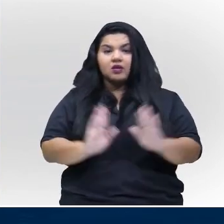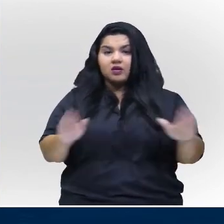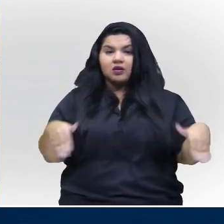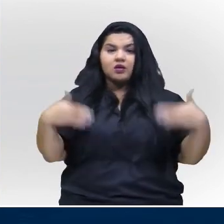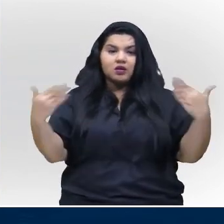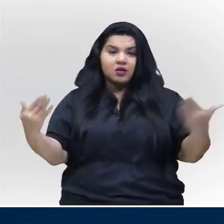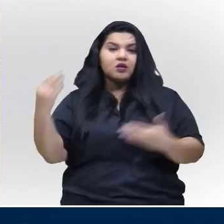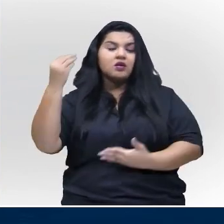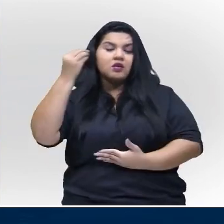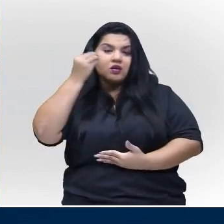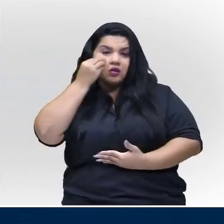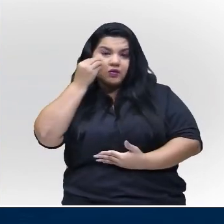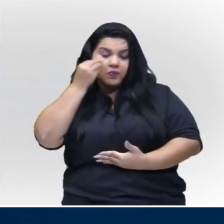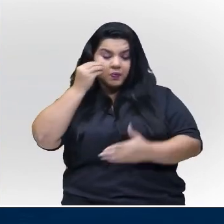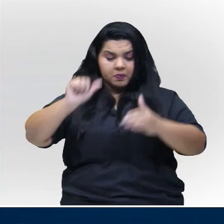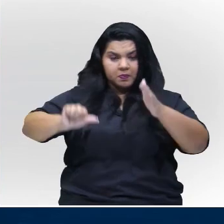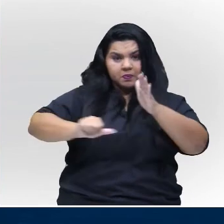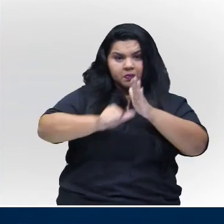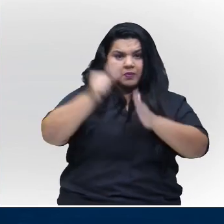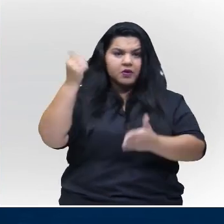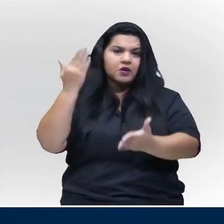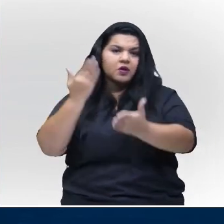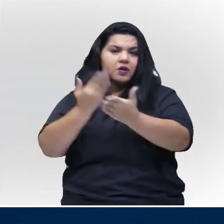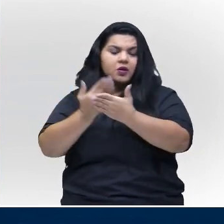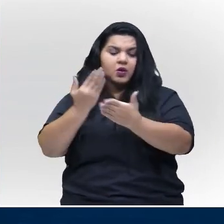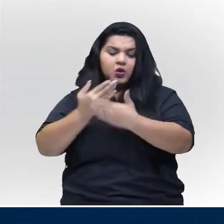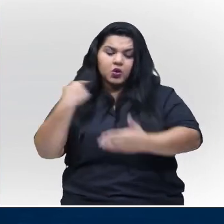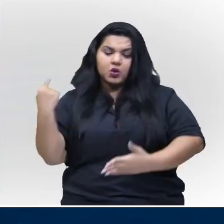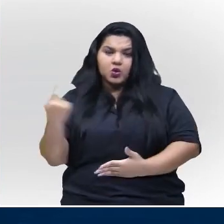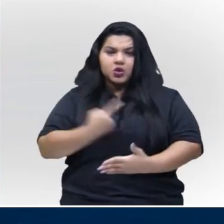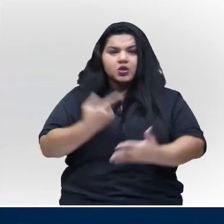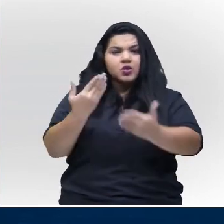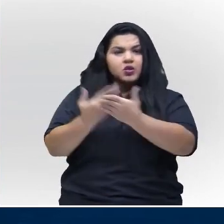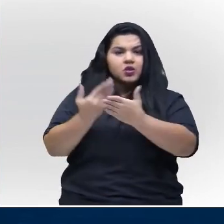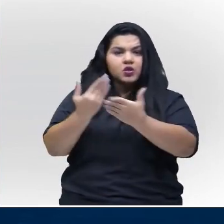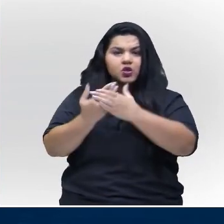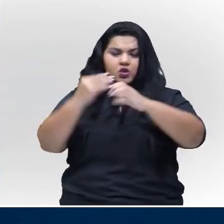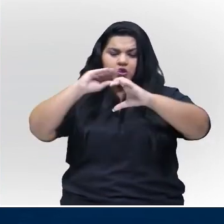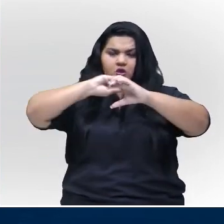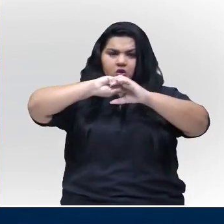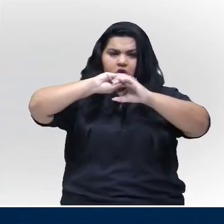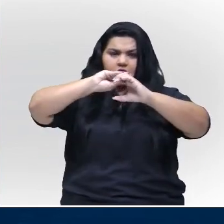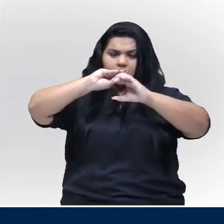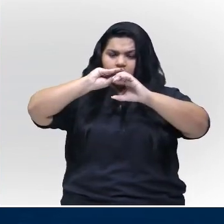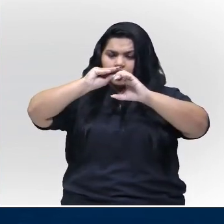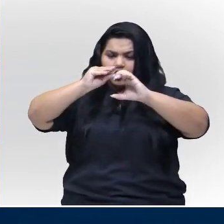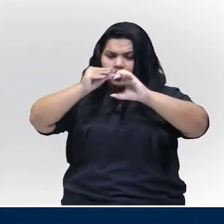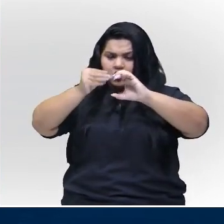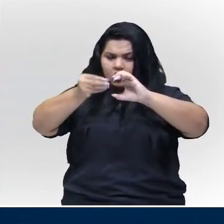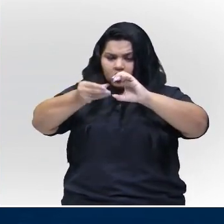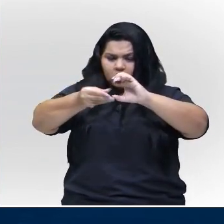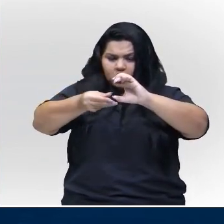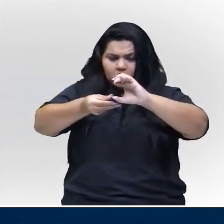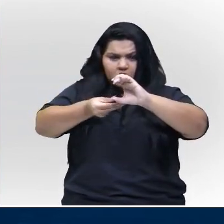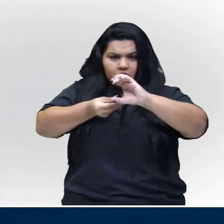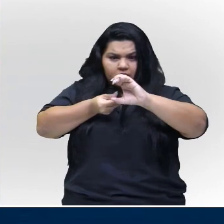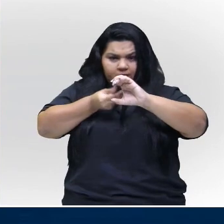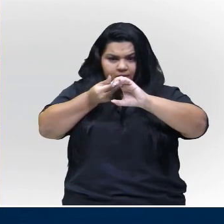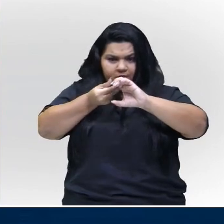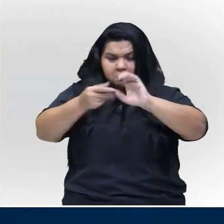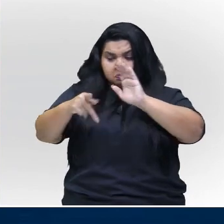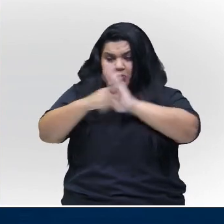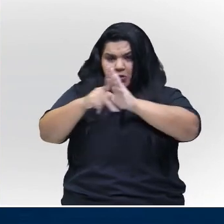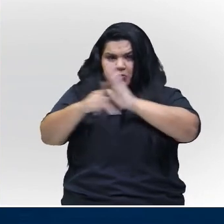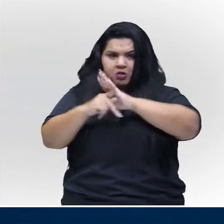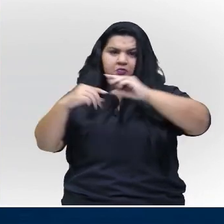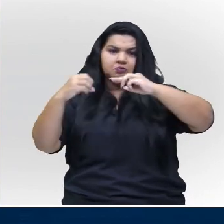só, nessa nossa primeira aula, nós estudamos ali a membrana plasmática, né? Aquele envoltório da nossa célula. E aí